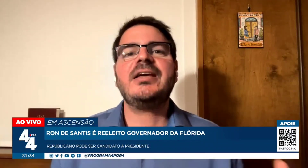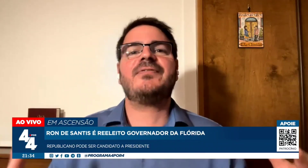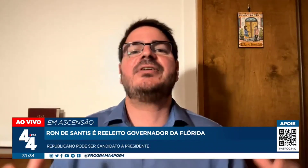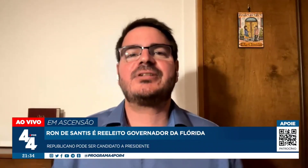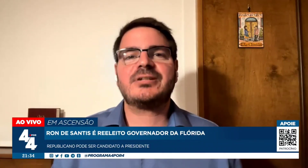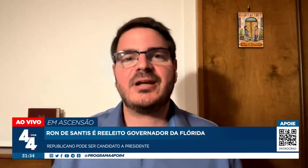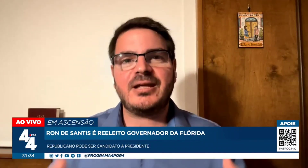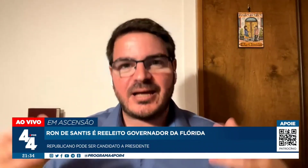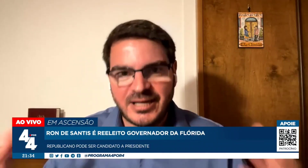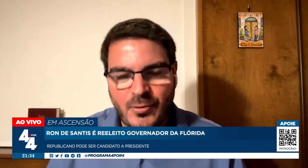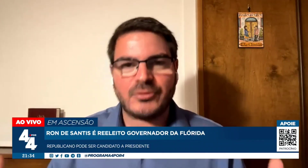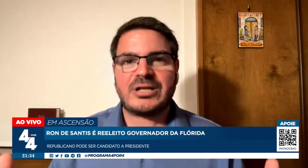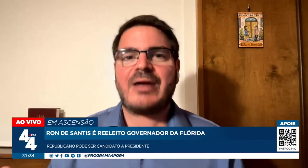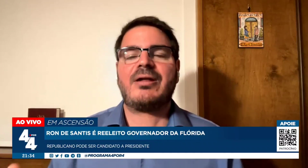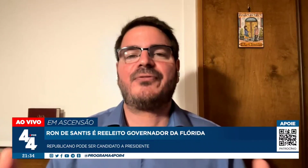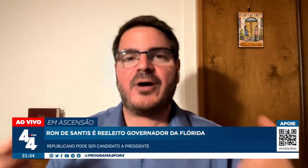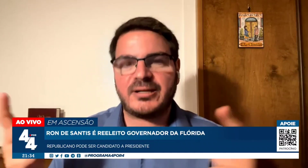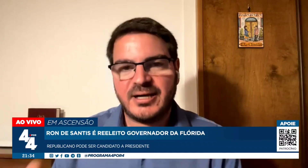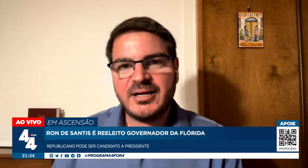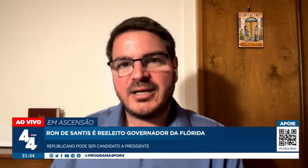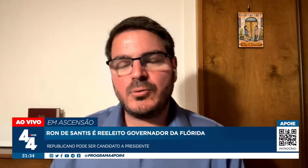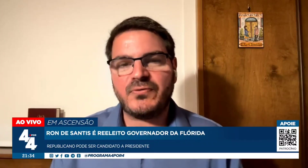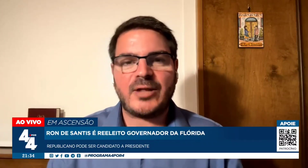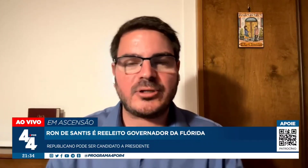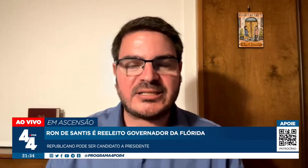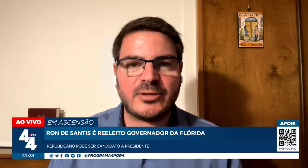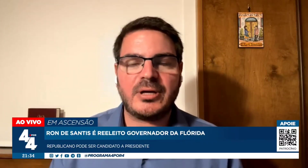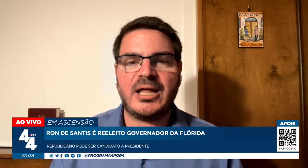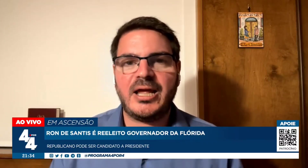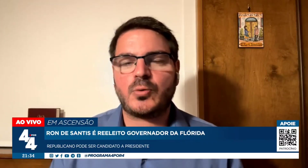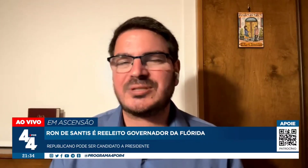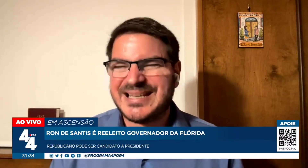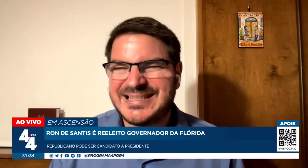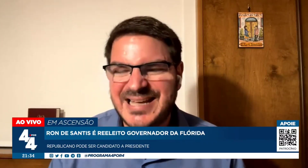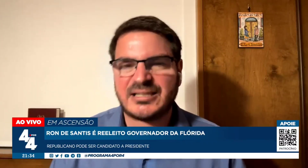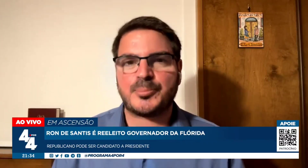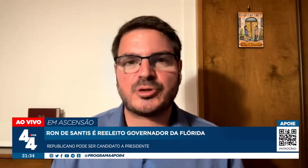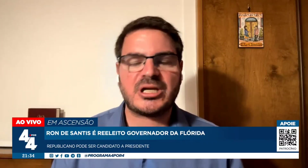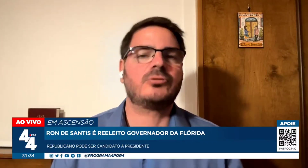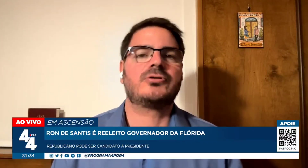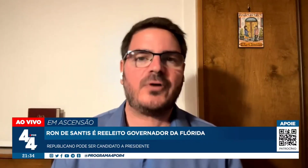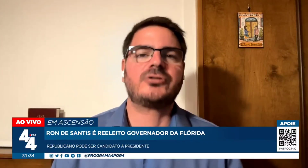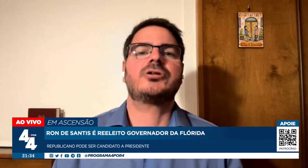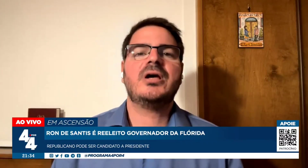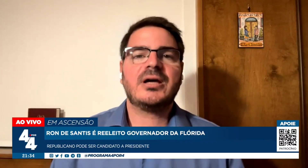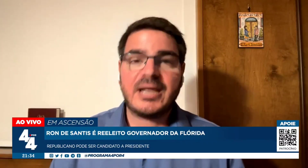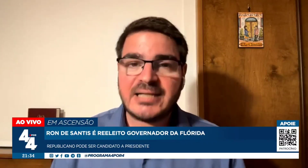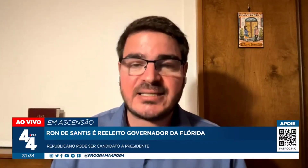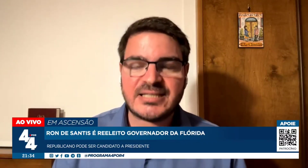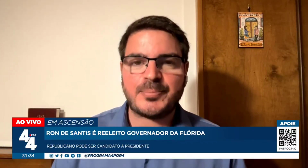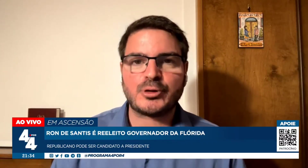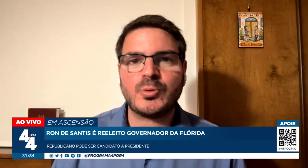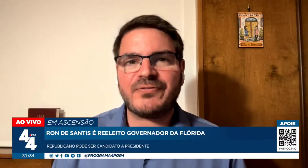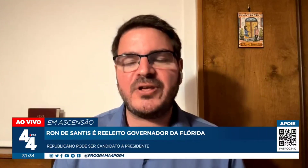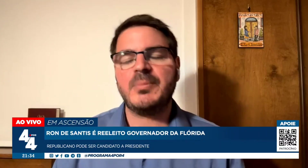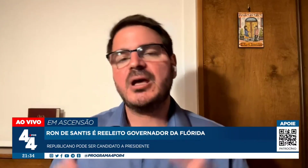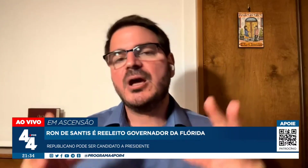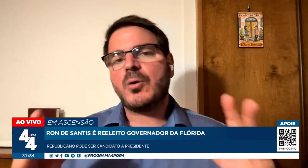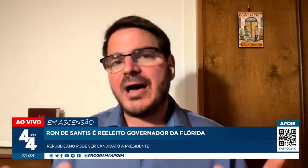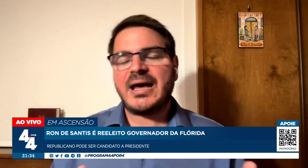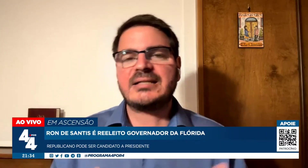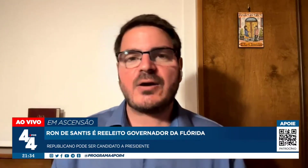terras mais livres e encontraram na Flórida. E o governador está sendo reeleito com 60% dos votos graças a essa